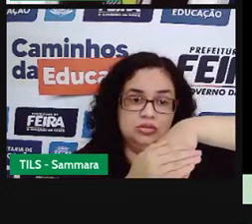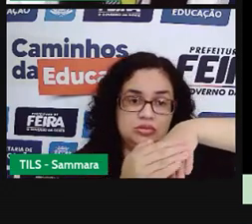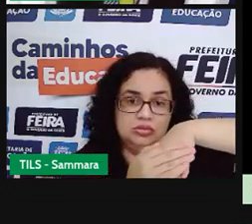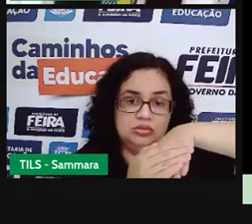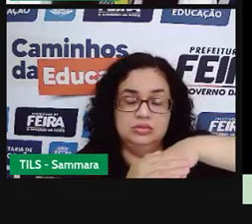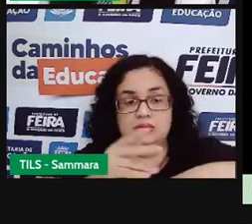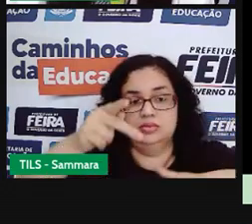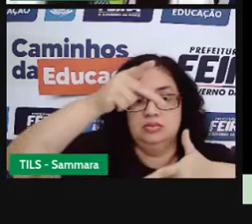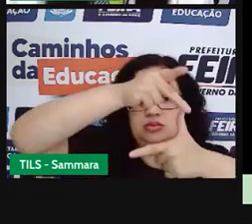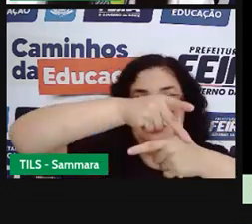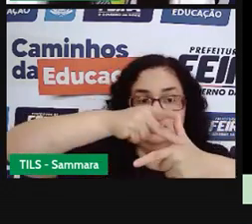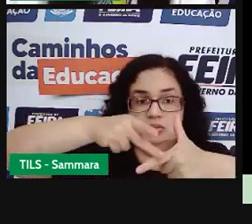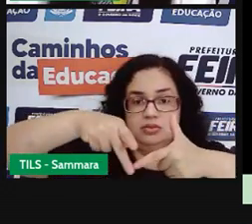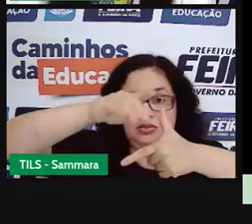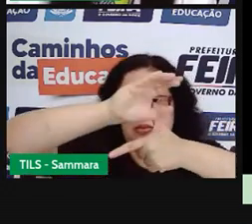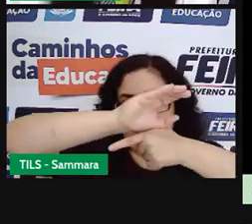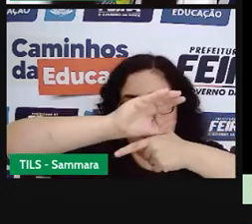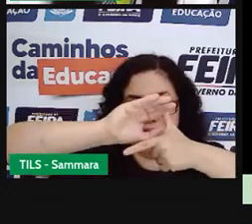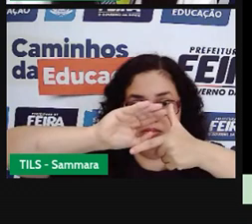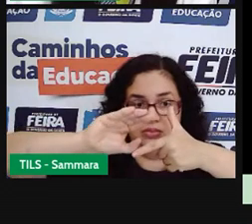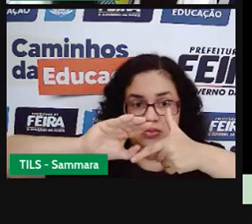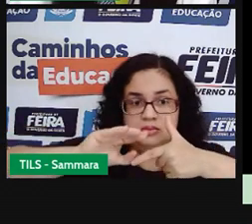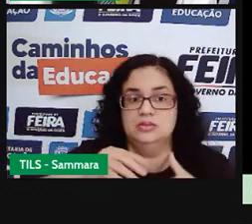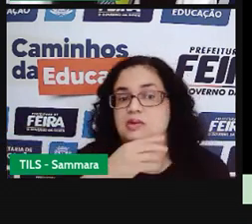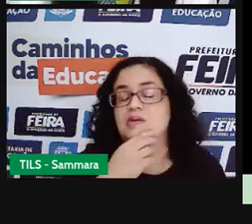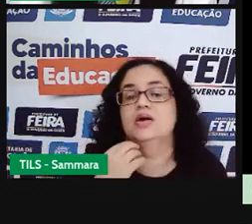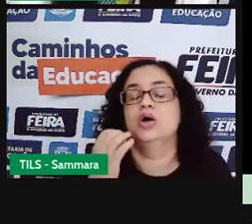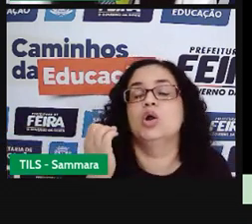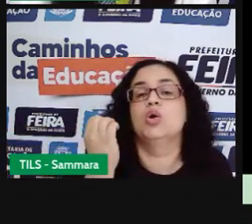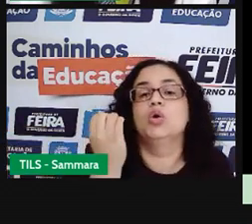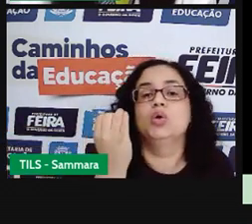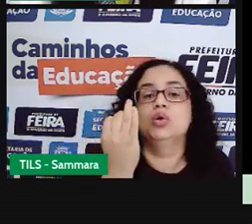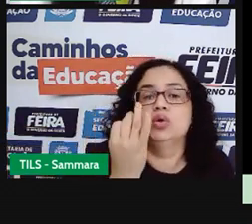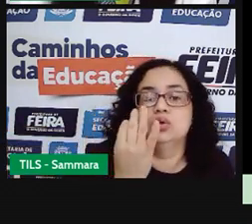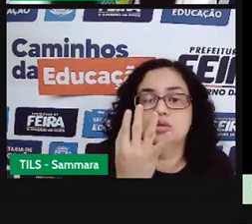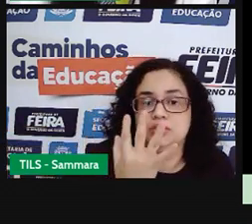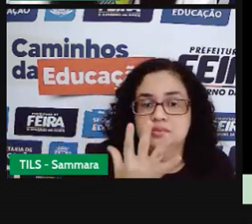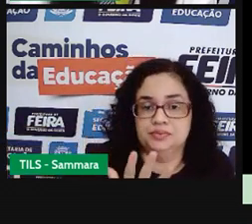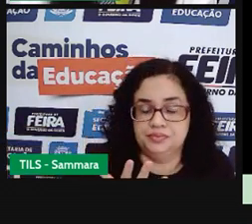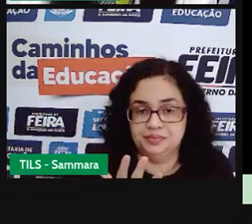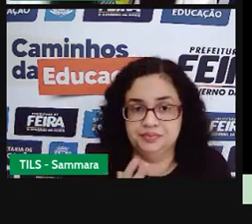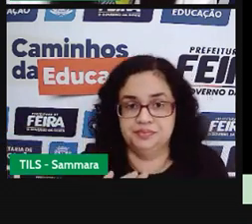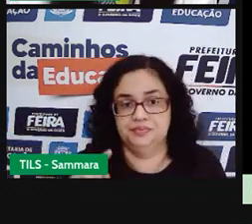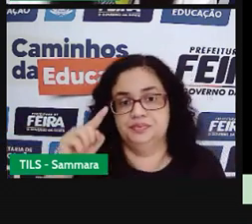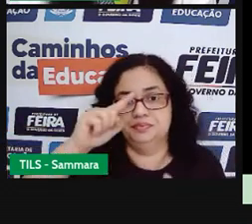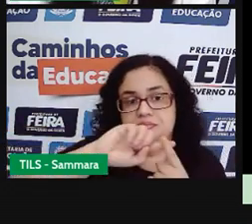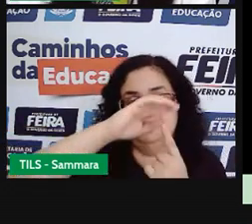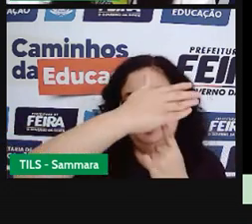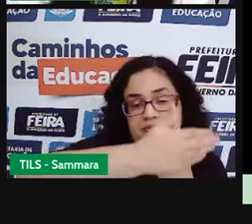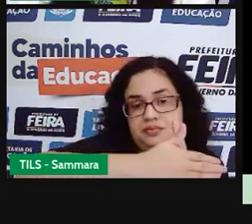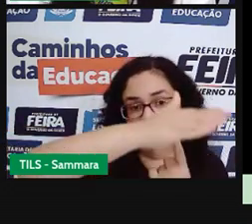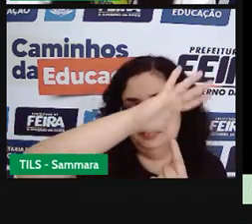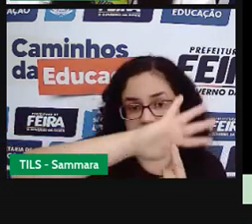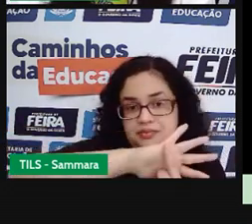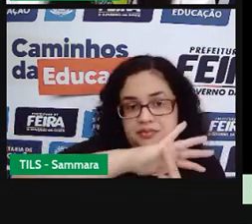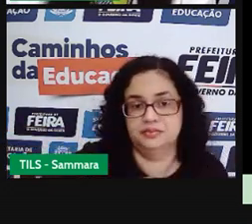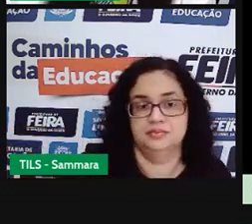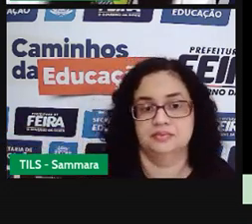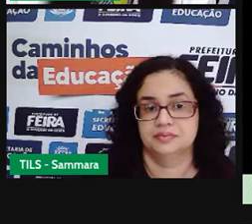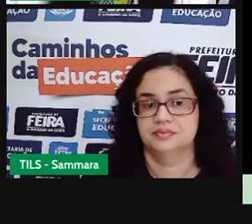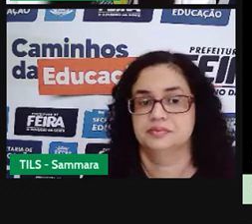se a gente for compare óculos vértices arestas e as pazes nós temos então aí um